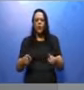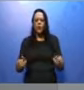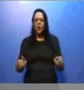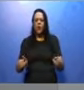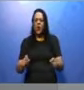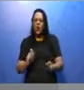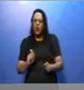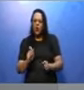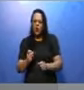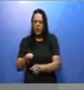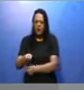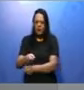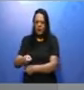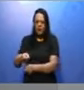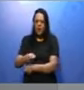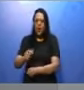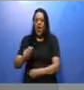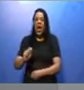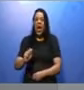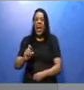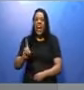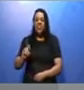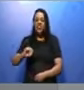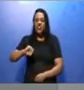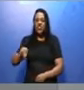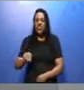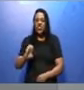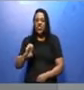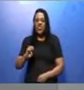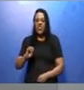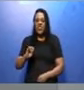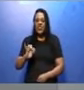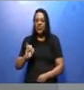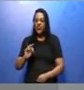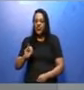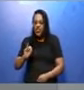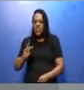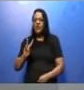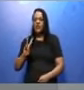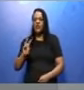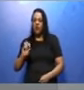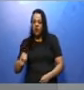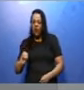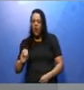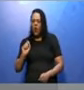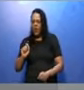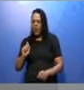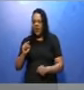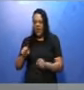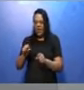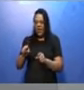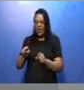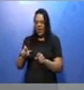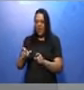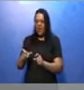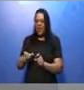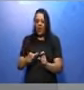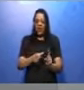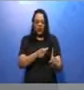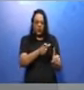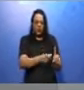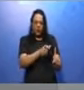que é um adjetivo? O adjetivo, ele caracteriza, ele dá uma característica a um